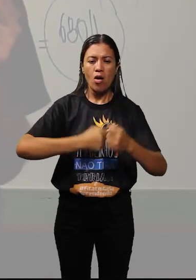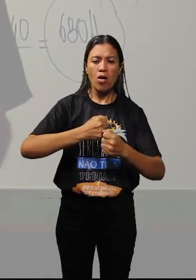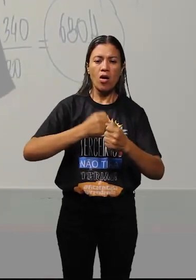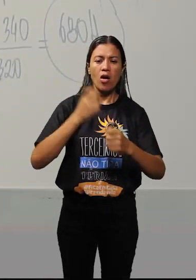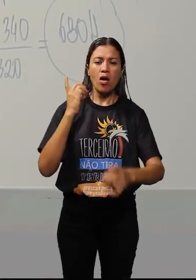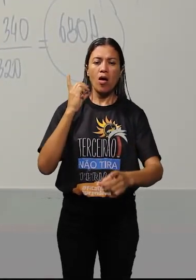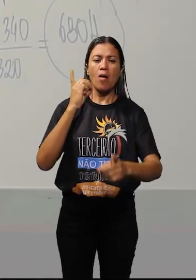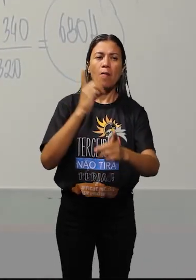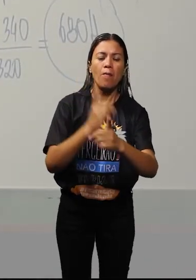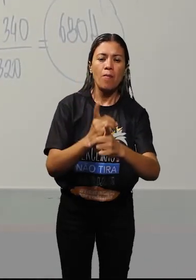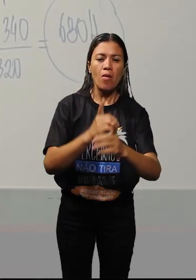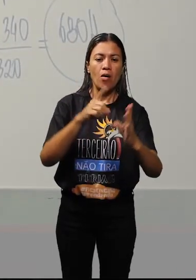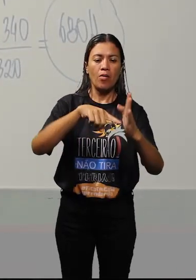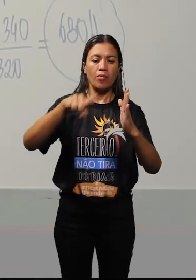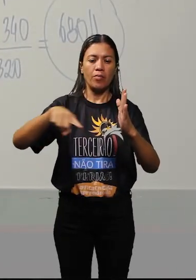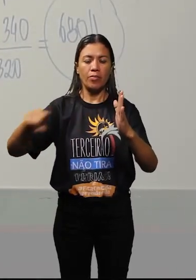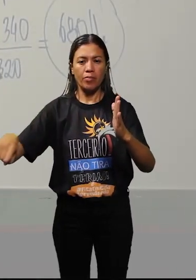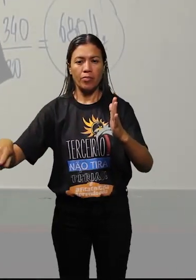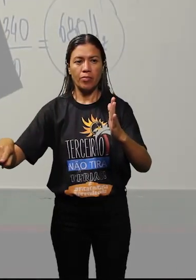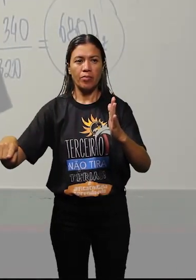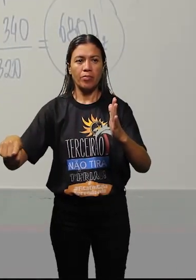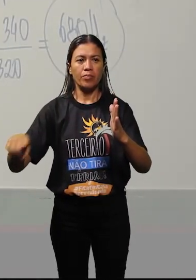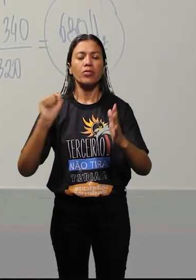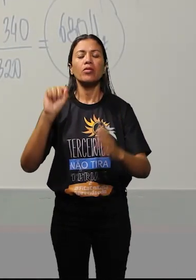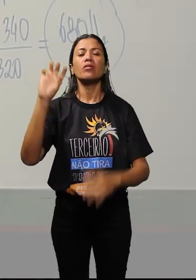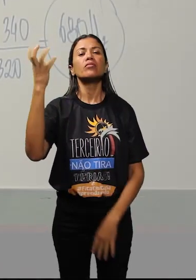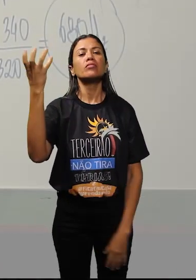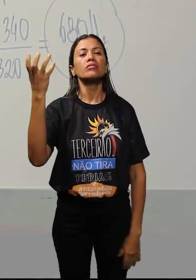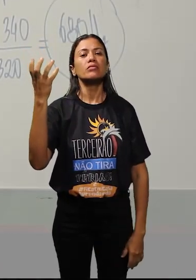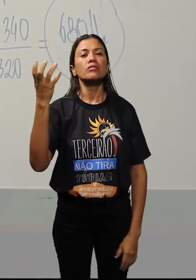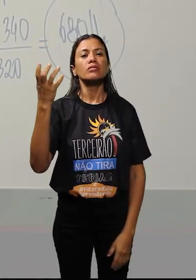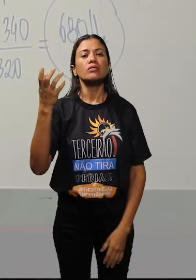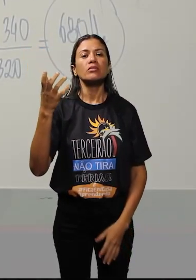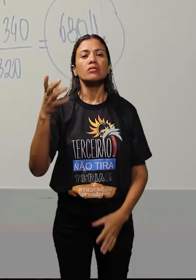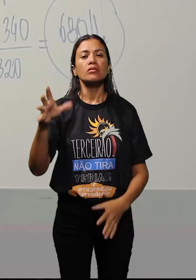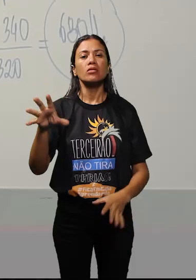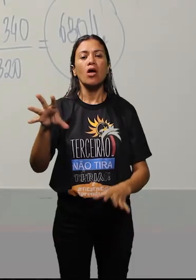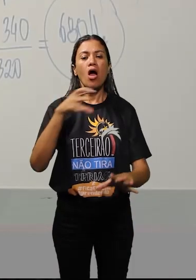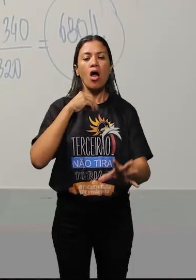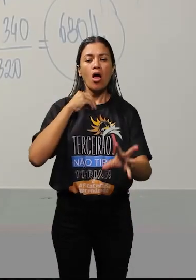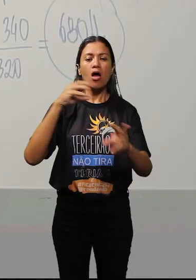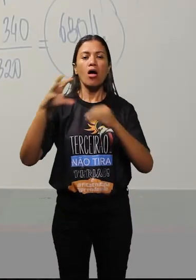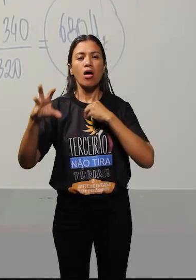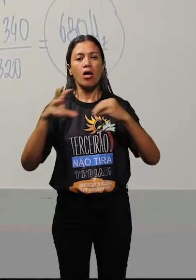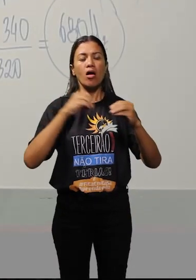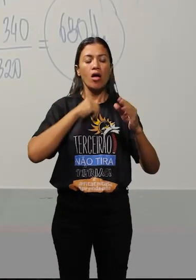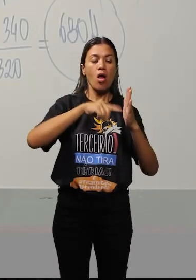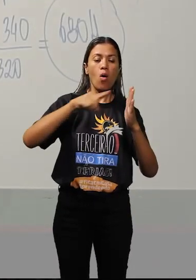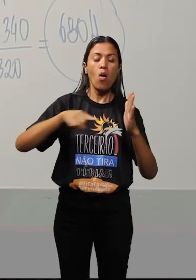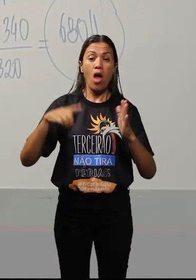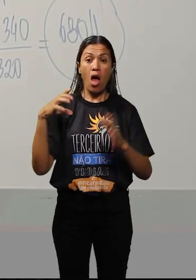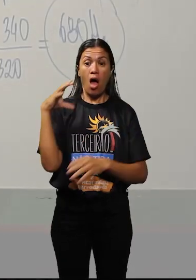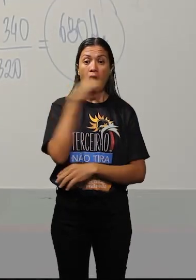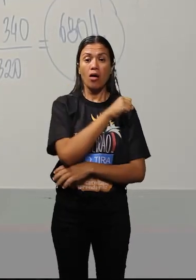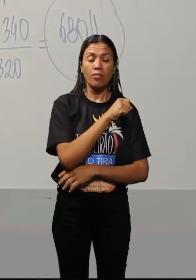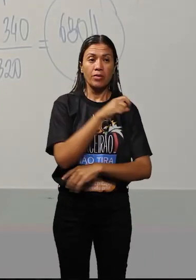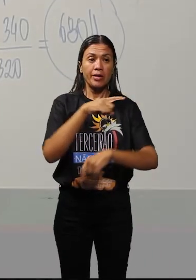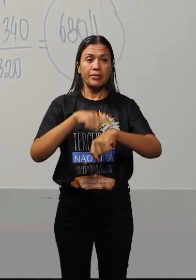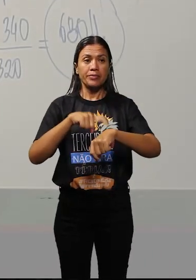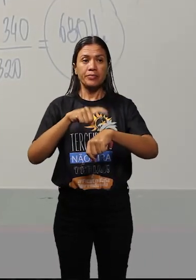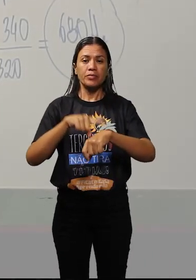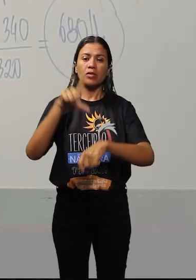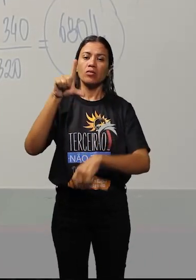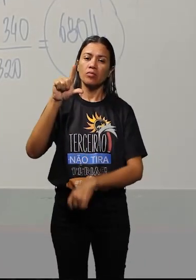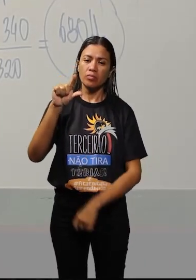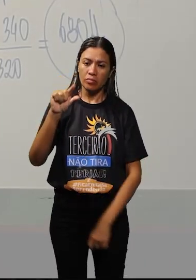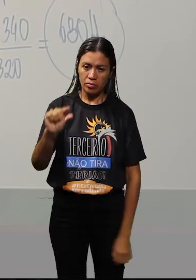um encurtamento aparente da onda. Com o encurtamento aparente da onda, o comprimento de onda aparente diminuindo, o que